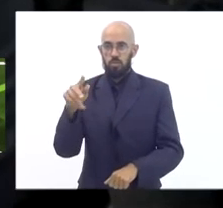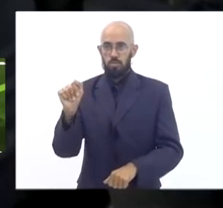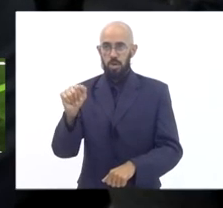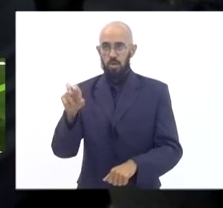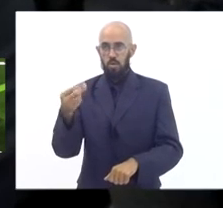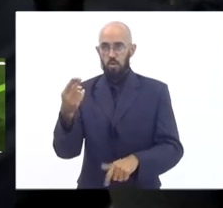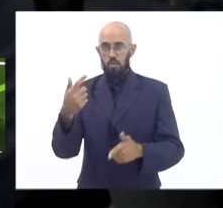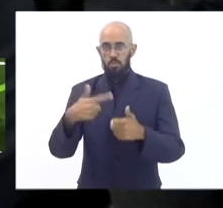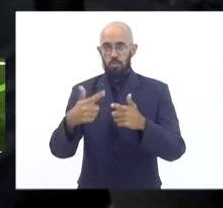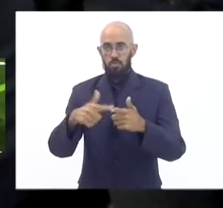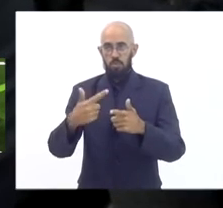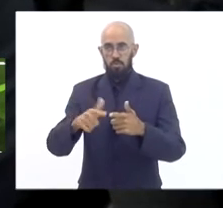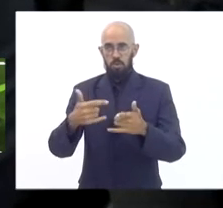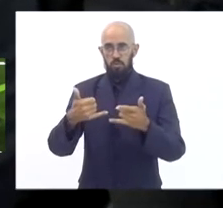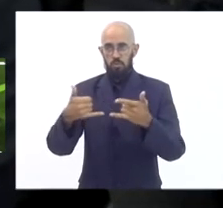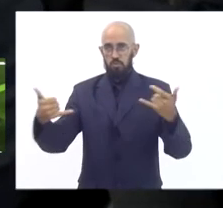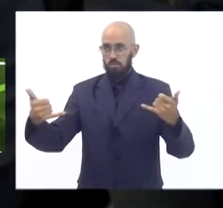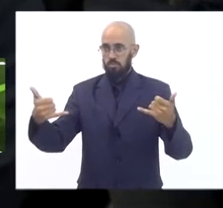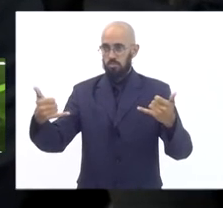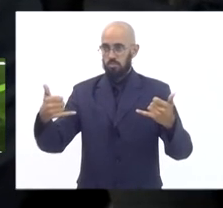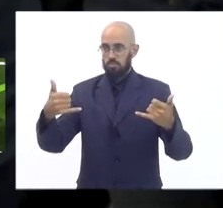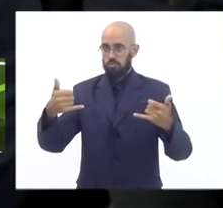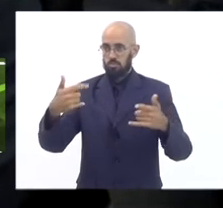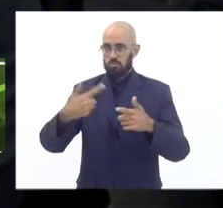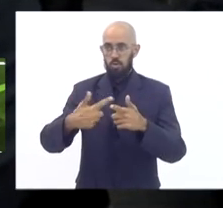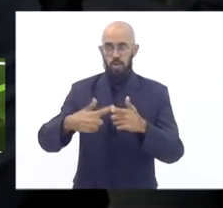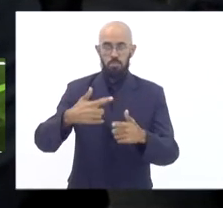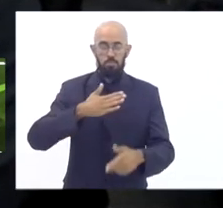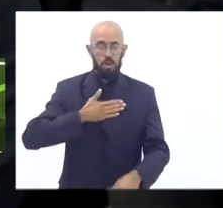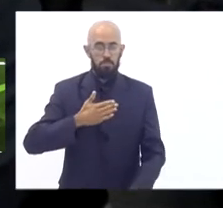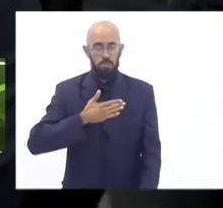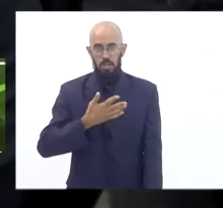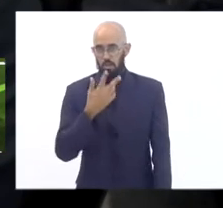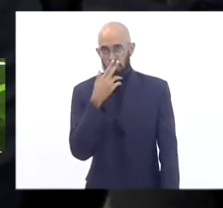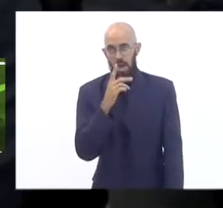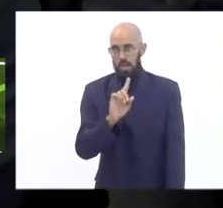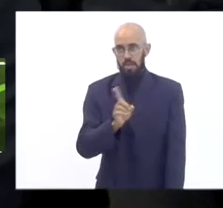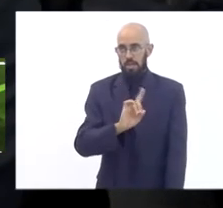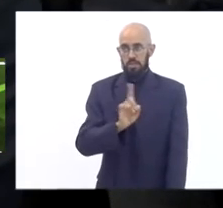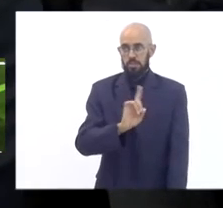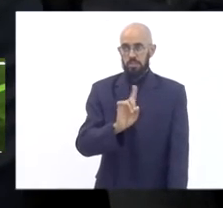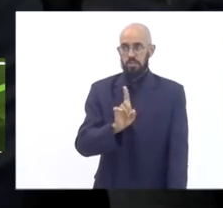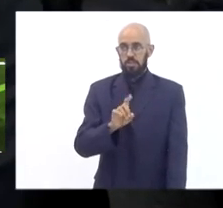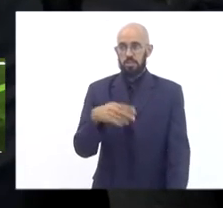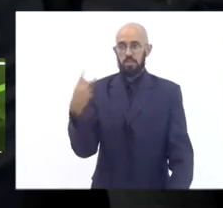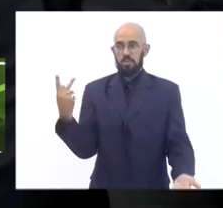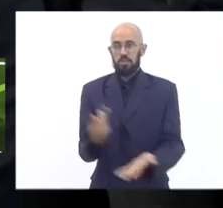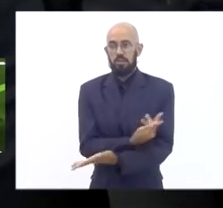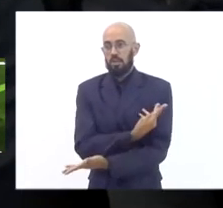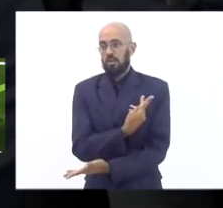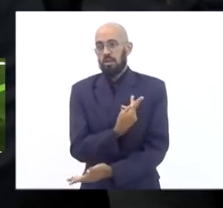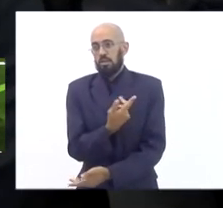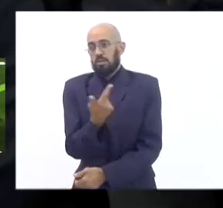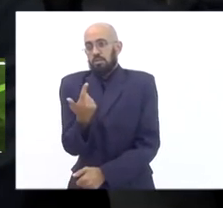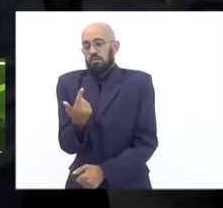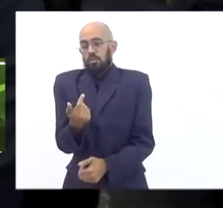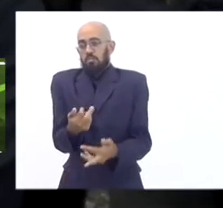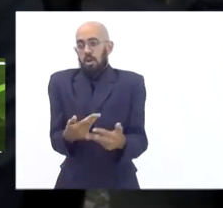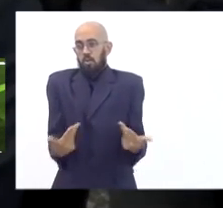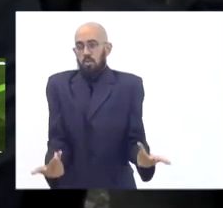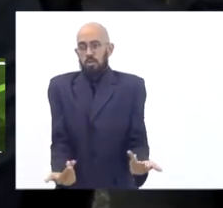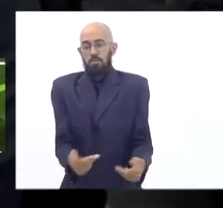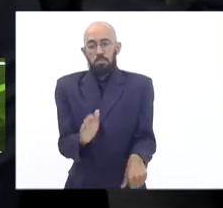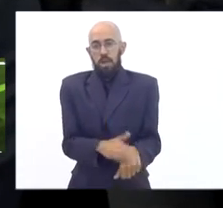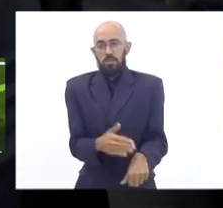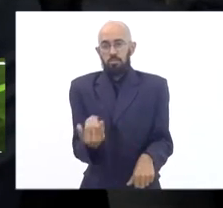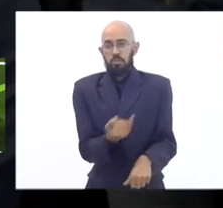roubo de cabos. Porque não me parece que tenha algum episódio mais importante do que uma CPI que trata